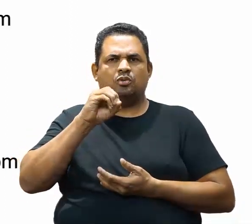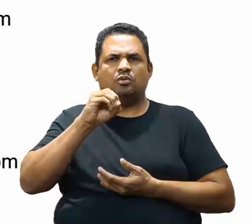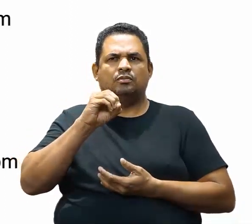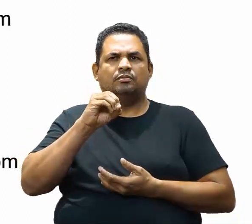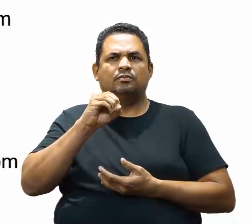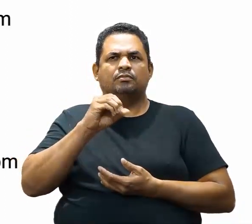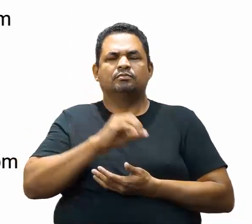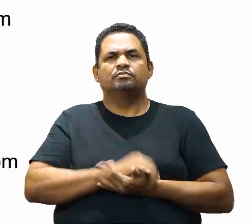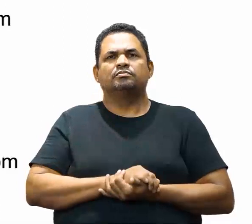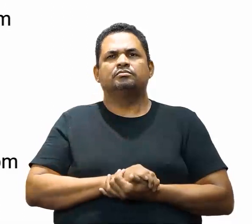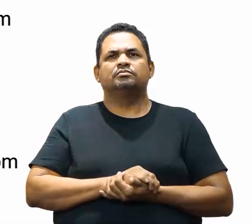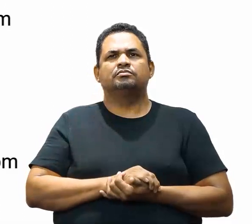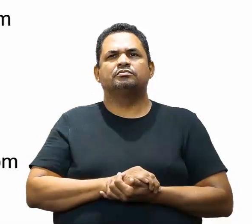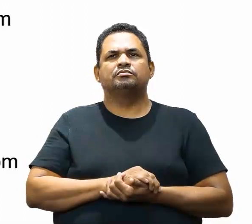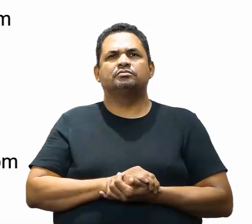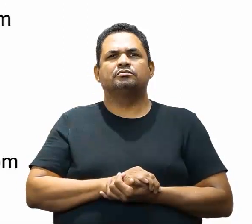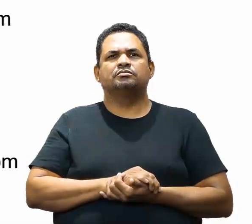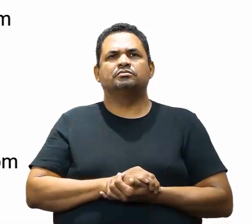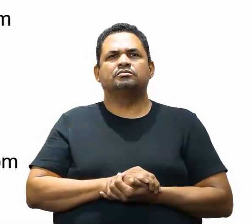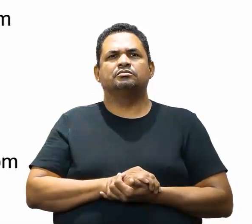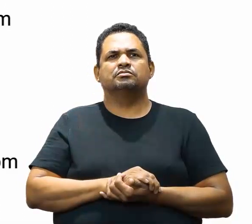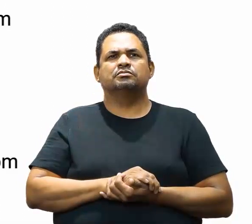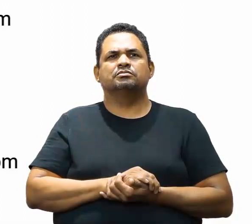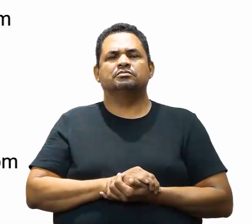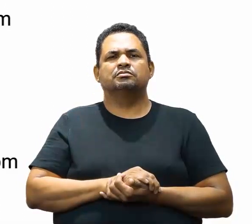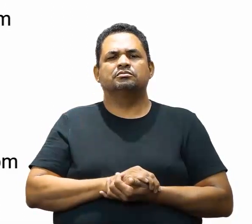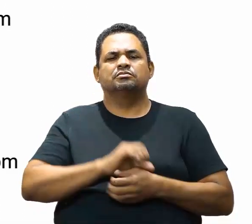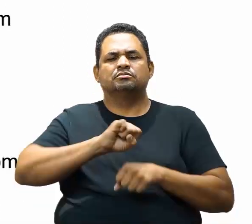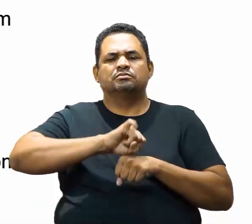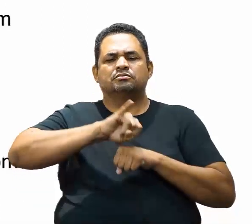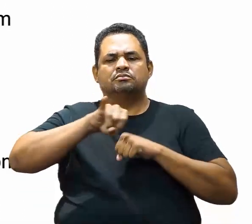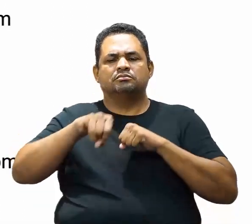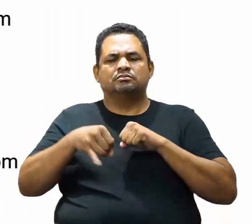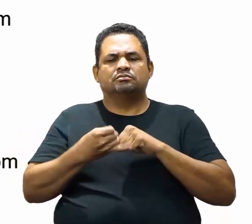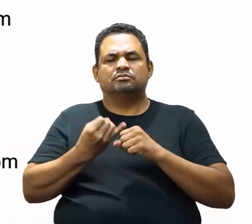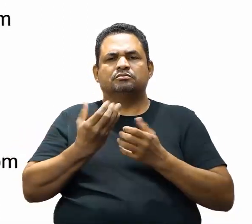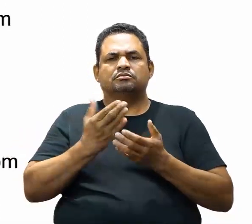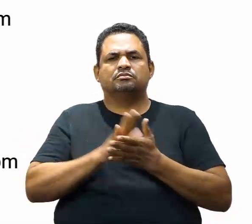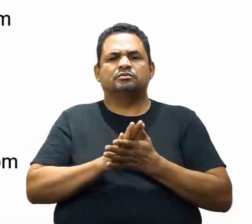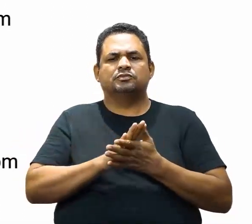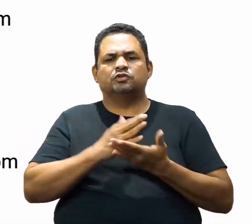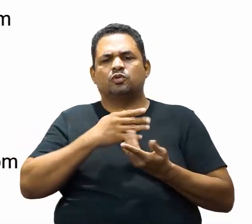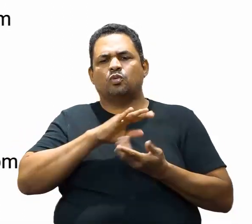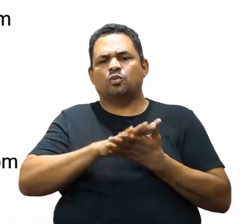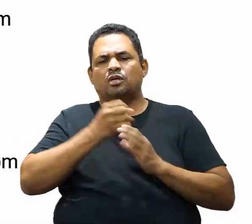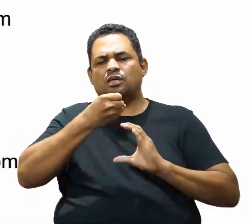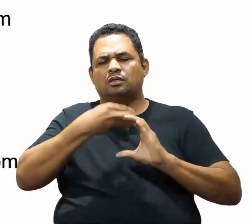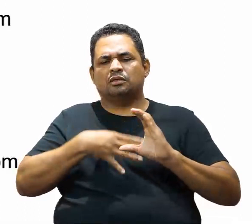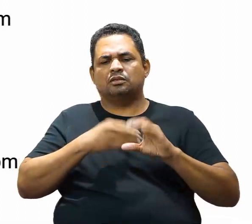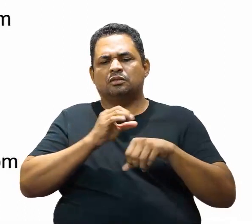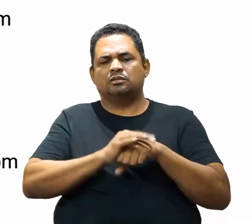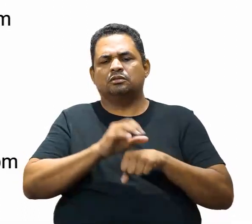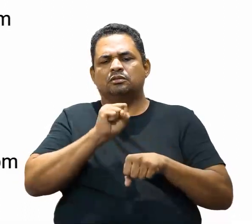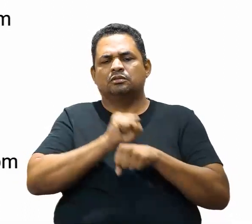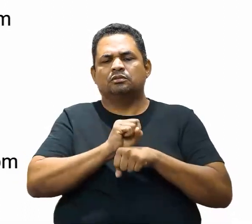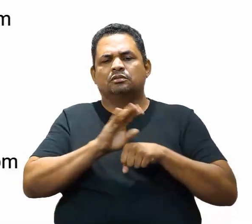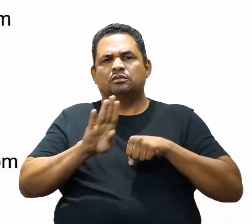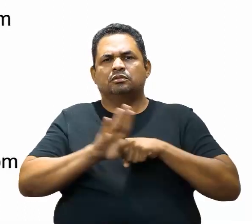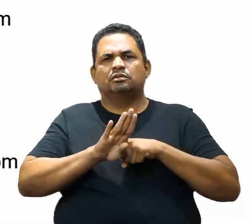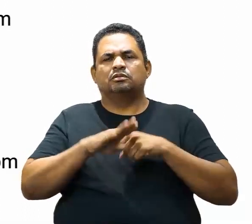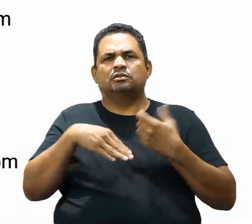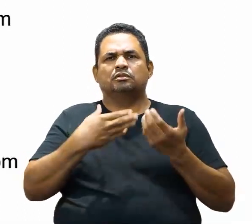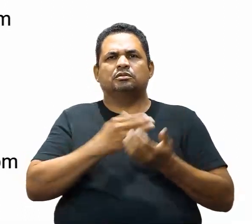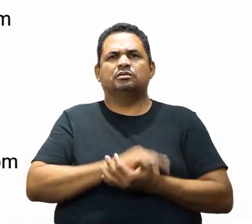Muito bem. Então, vamos lá. Como adjetivo, adjetivo com função de substantivo. Lo feo es hacer mal al